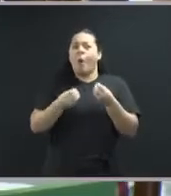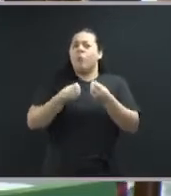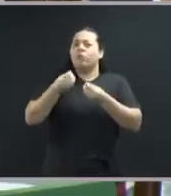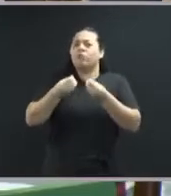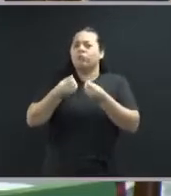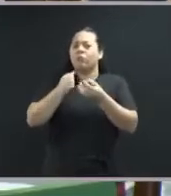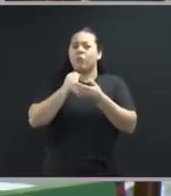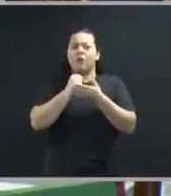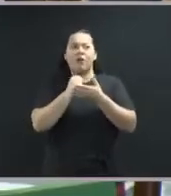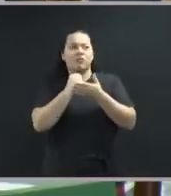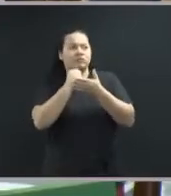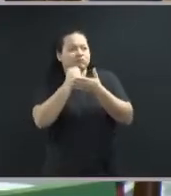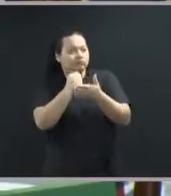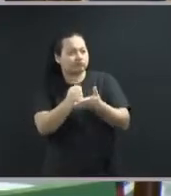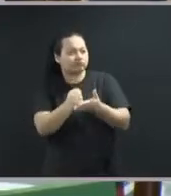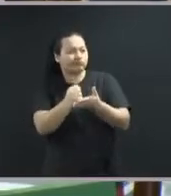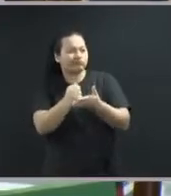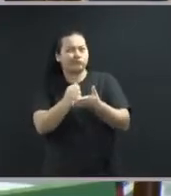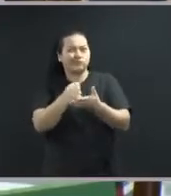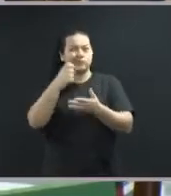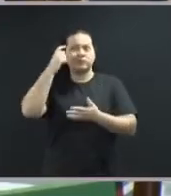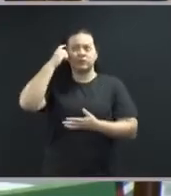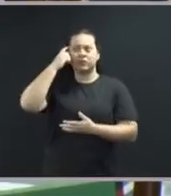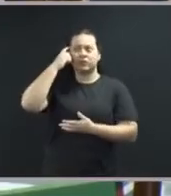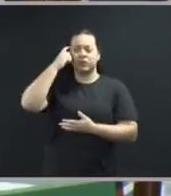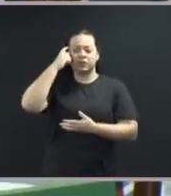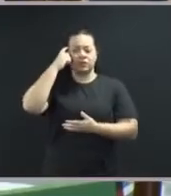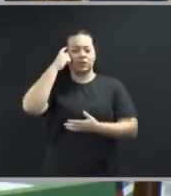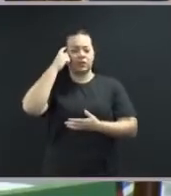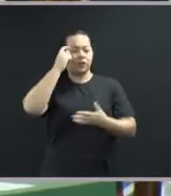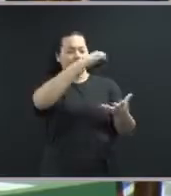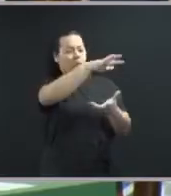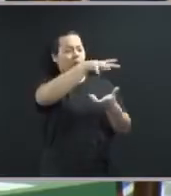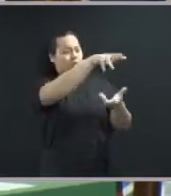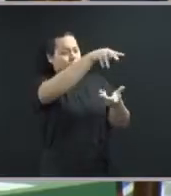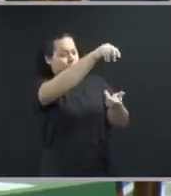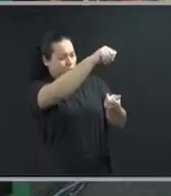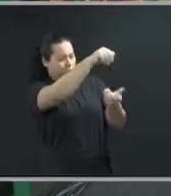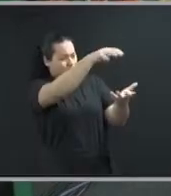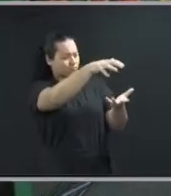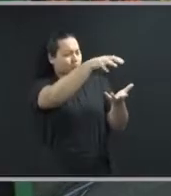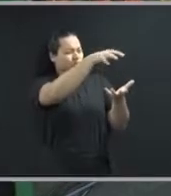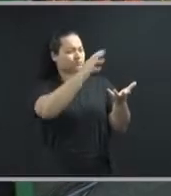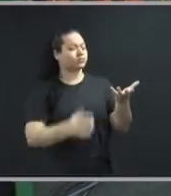a igreja não fizer isso, se a igreja não orar, não contribuir.